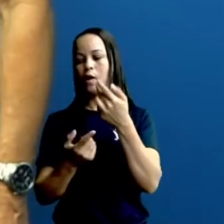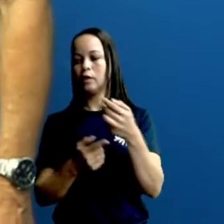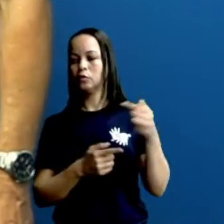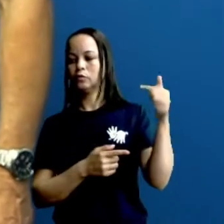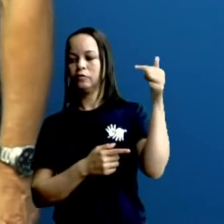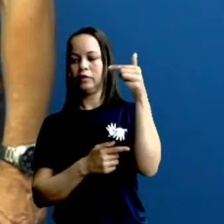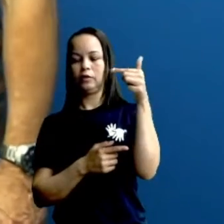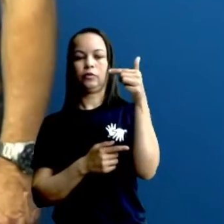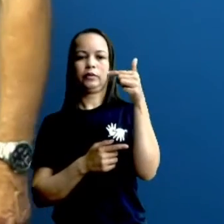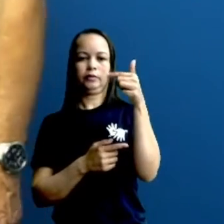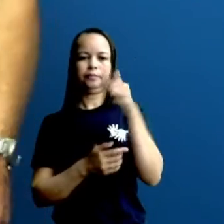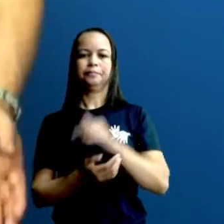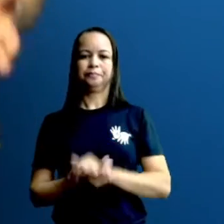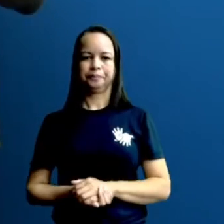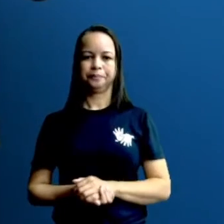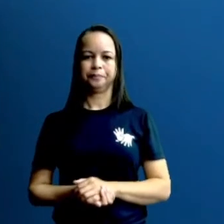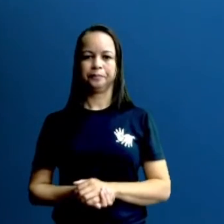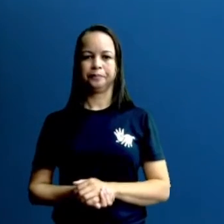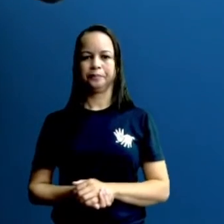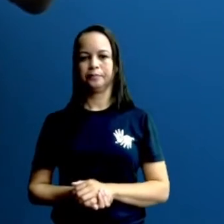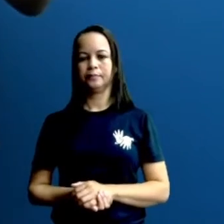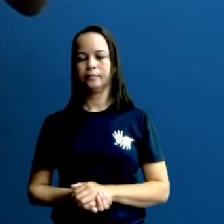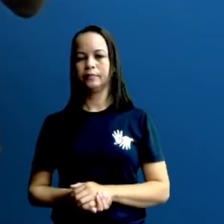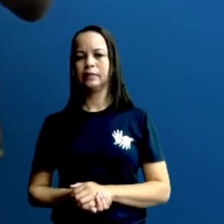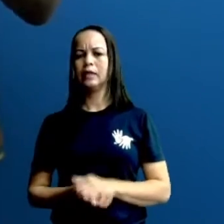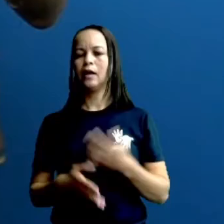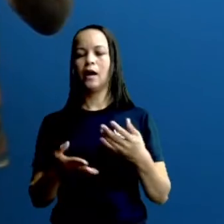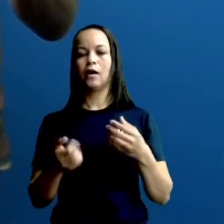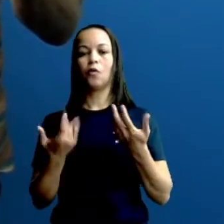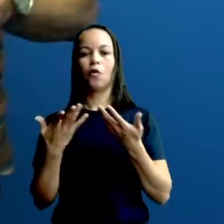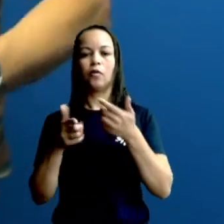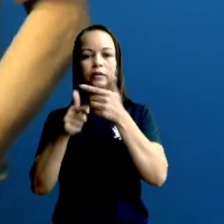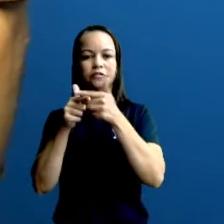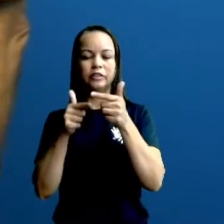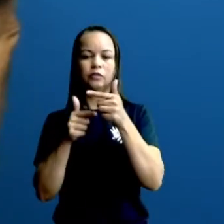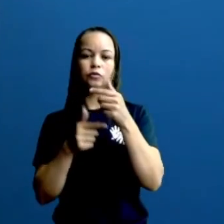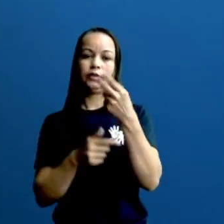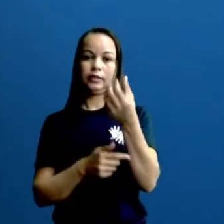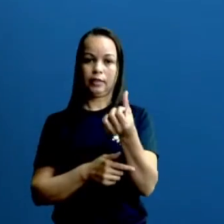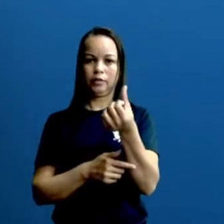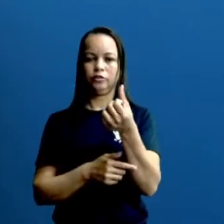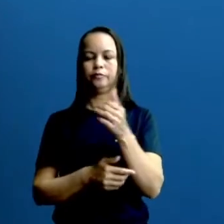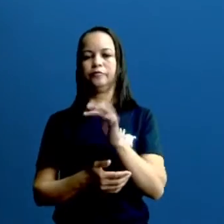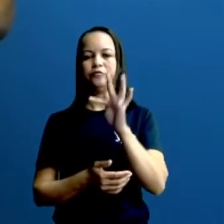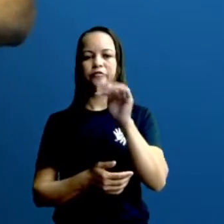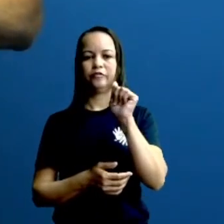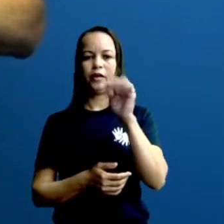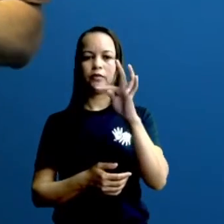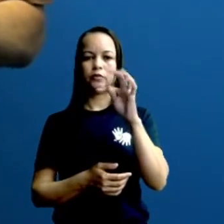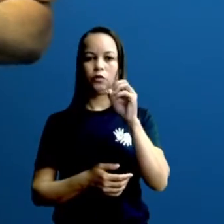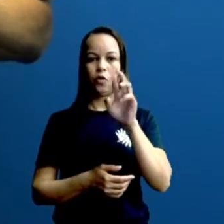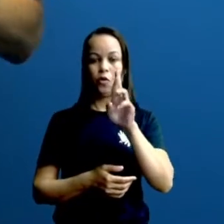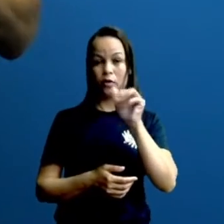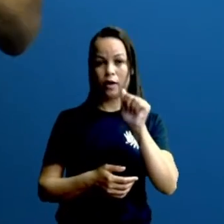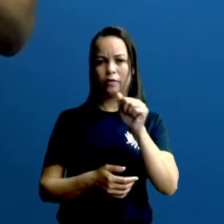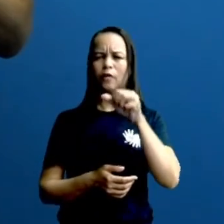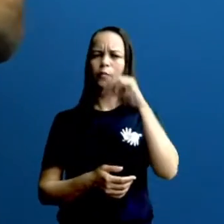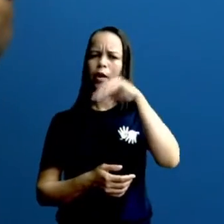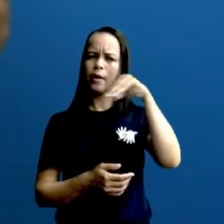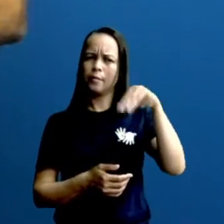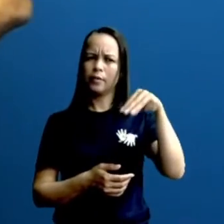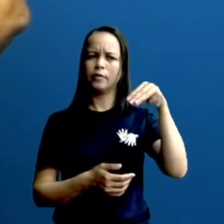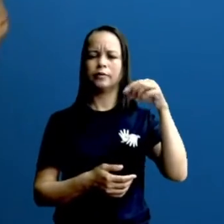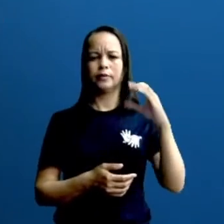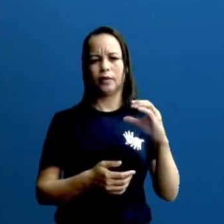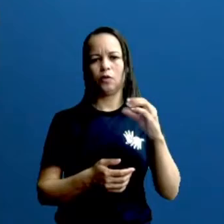ao quadrado. Tá bom? Vamos agora fatorar o número 6. Vamos com aquele mesmo exemplo, o MMC entre